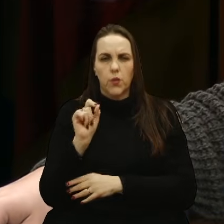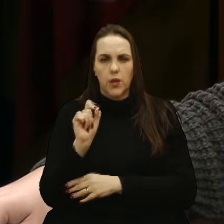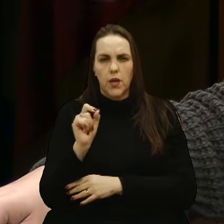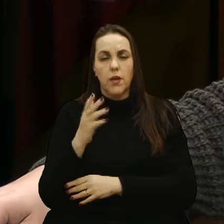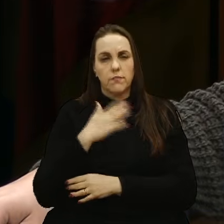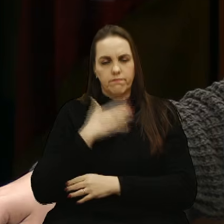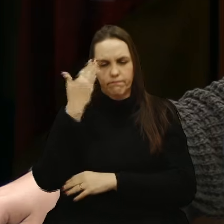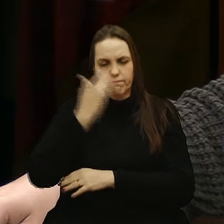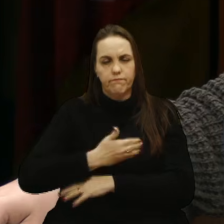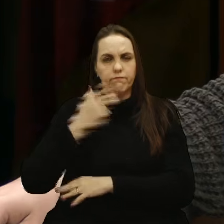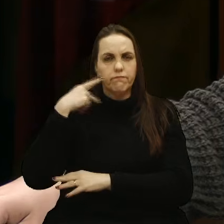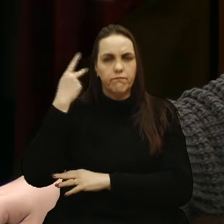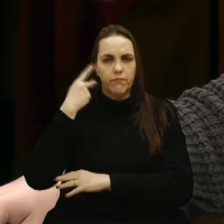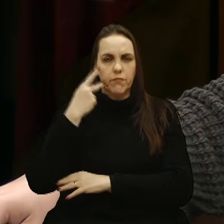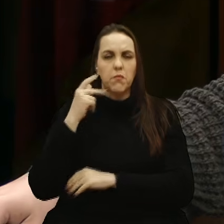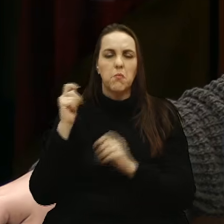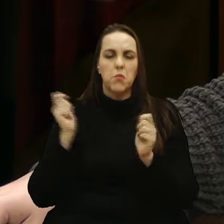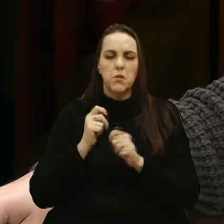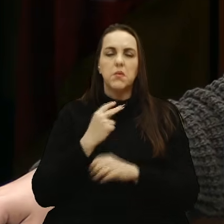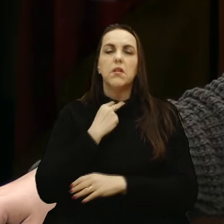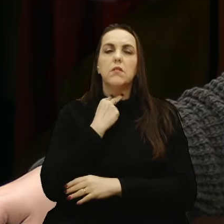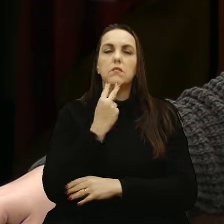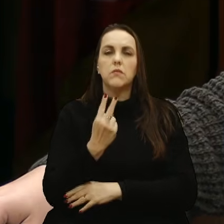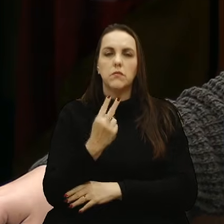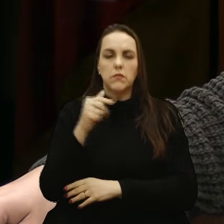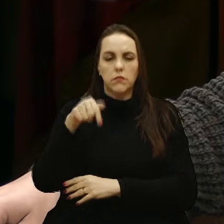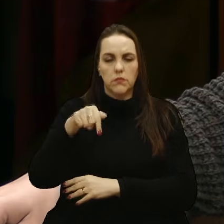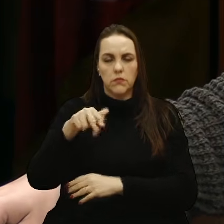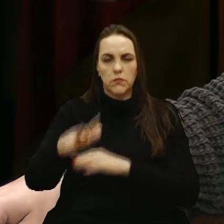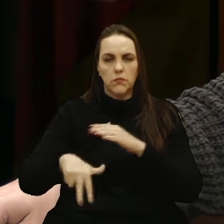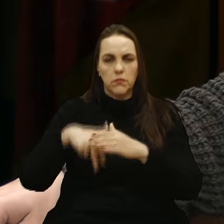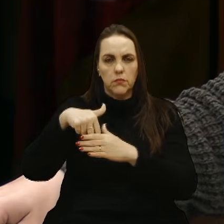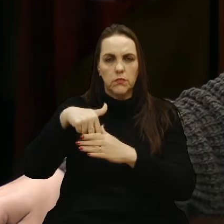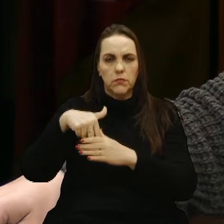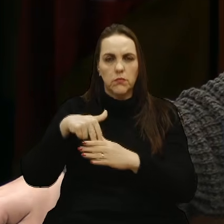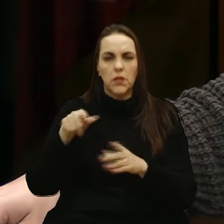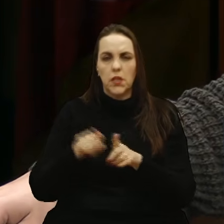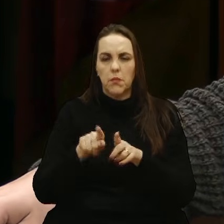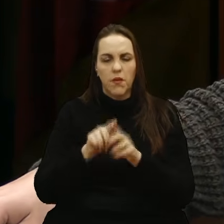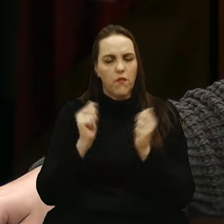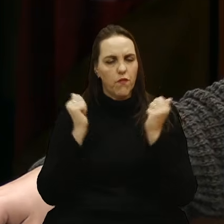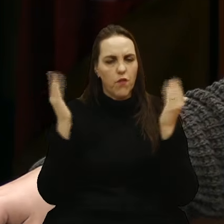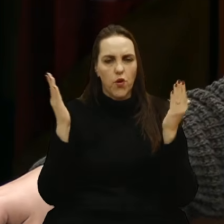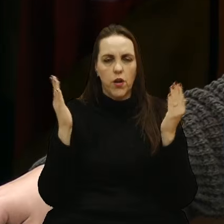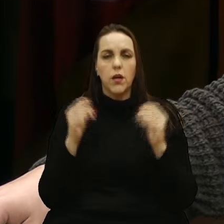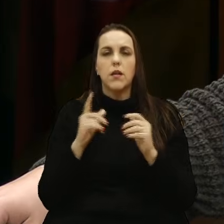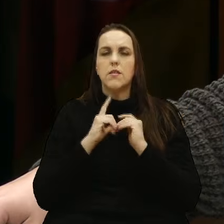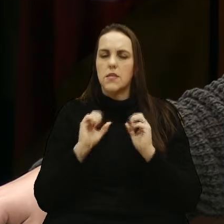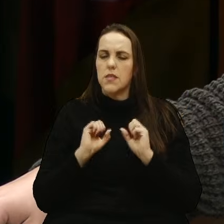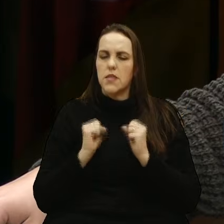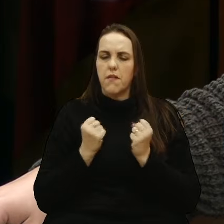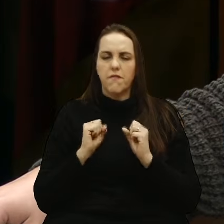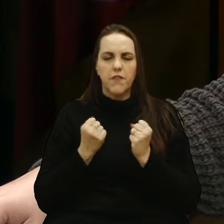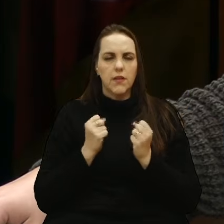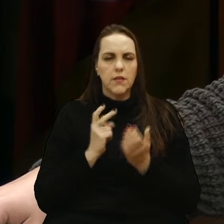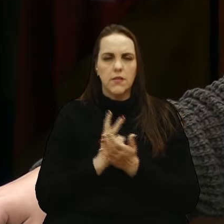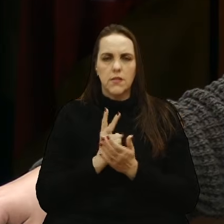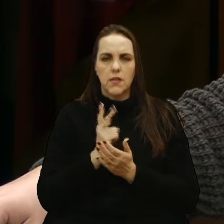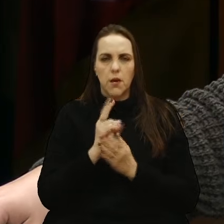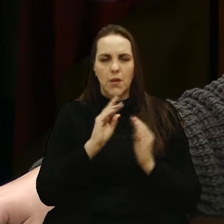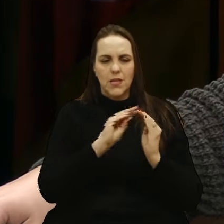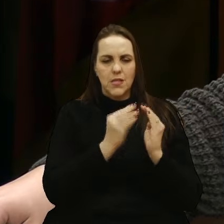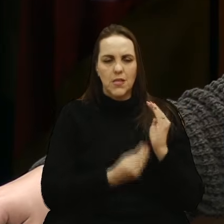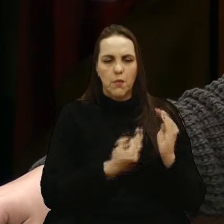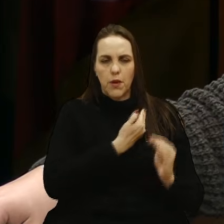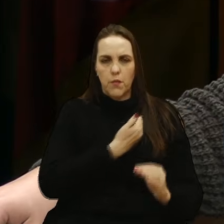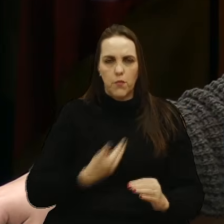enquanto tiver voz ativa neste parlamento, ou até mesmo fora dele, sempre vai defender um SAMAI